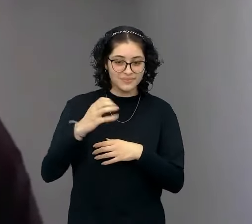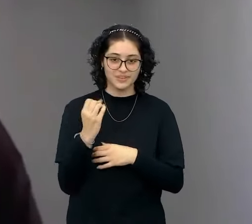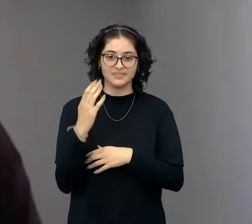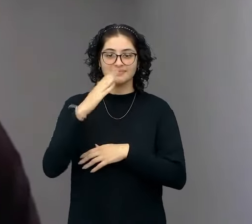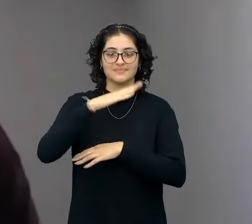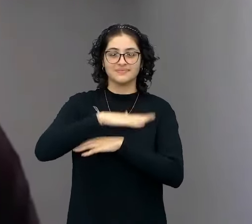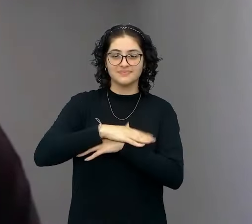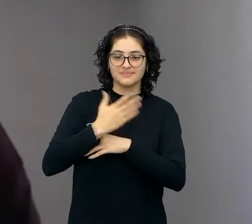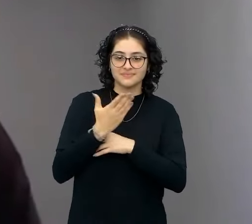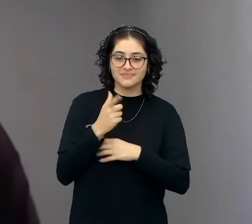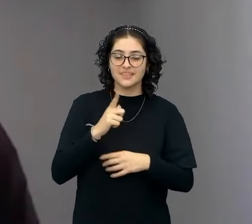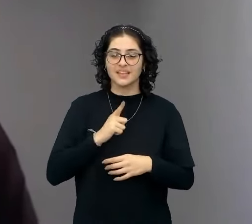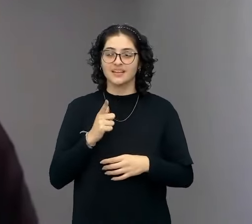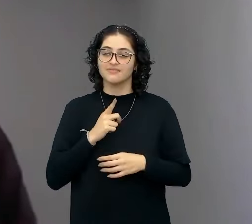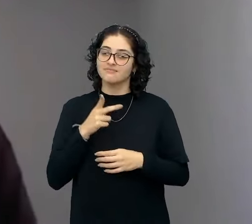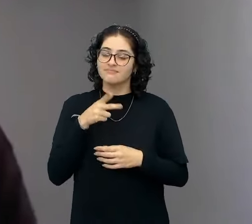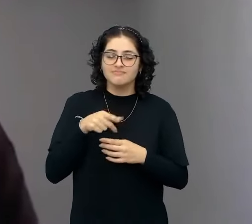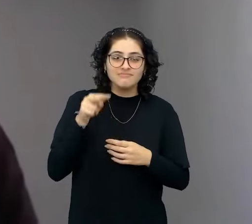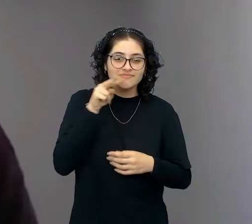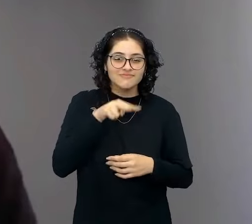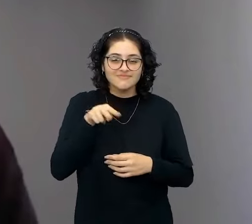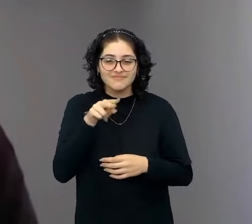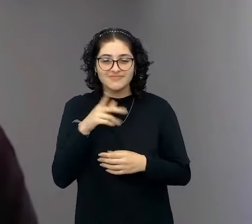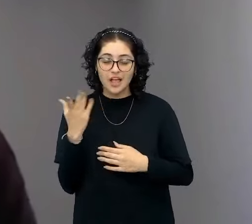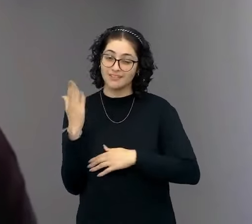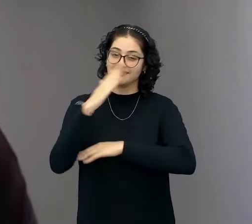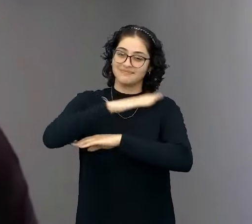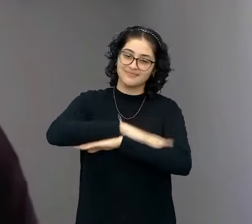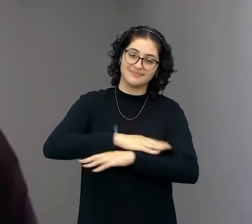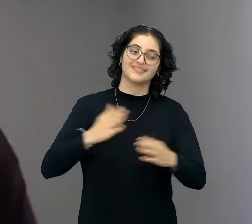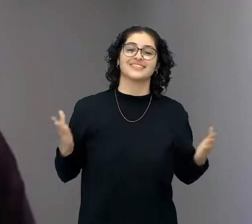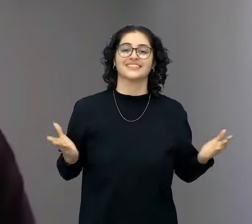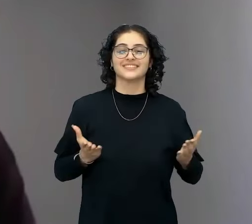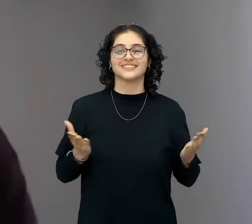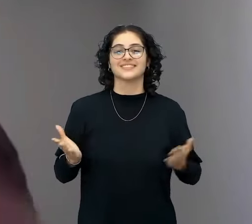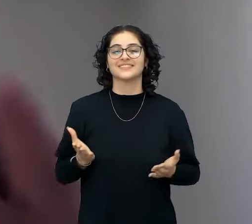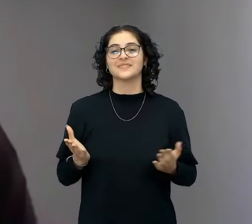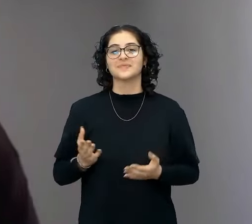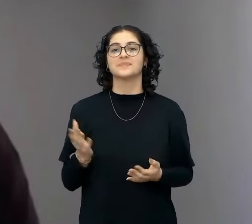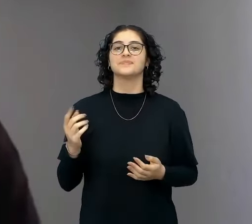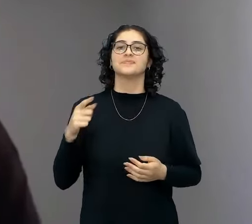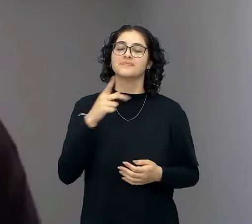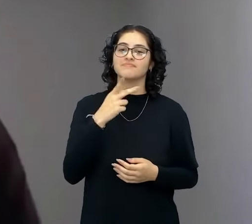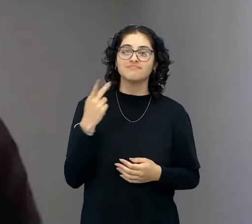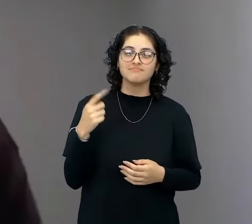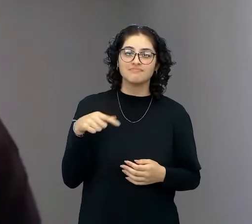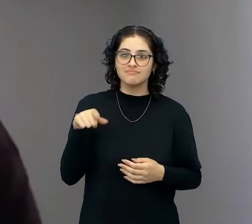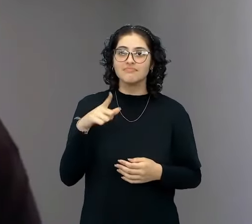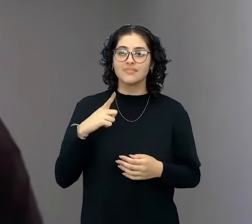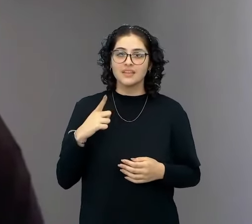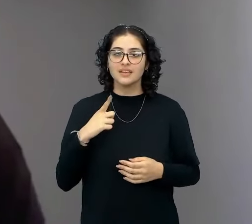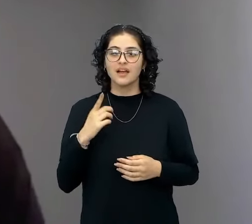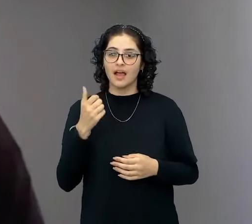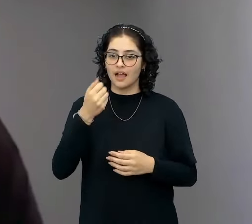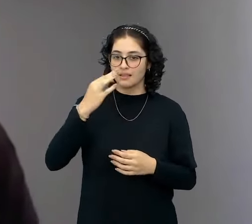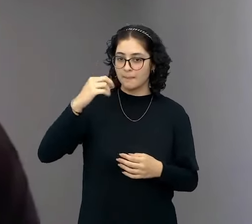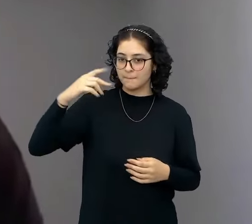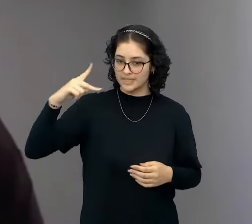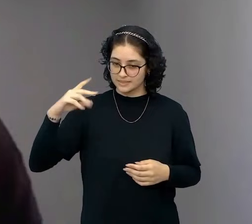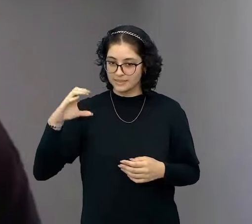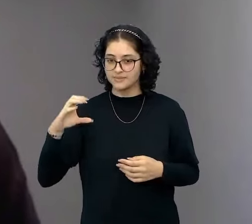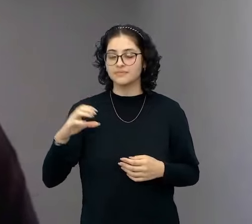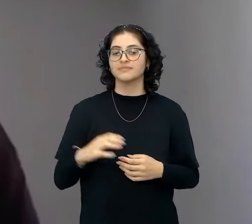nos assistindo, nos prestigiando na parte da tarde. Uma boa noite para quem está fazendo o ATPC no